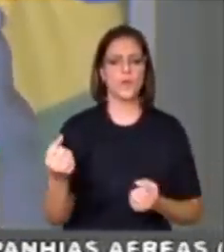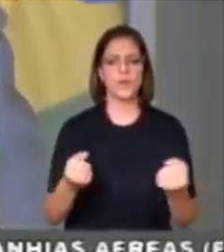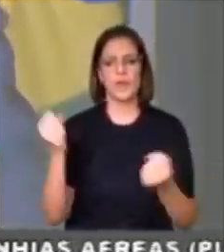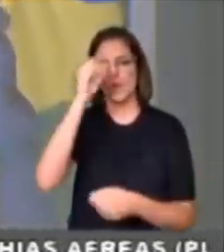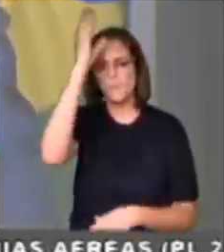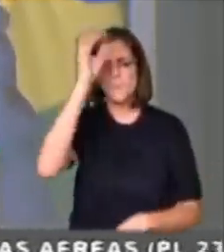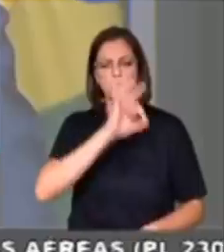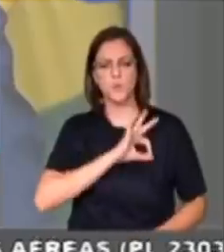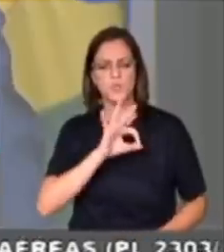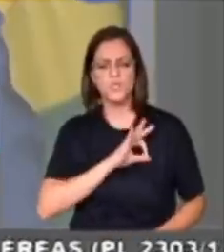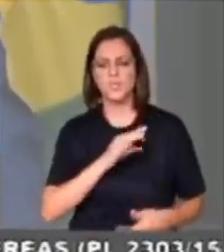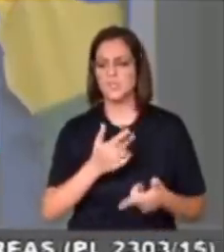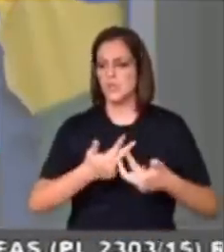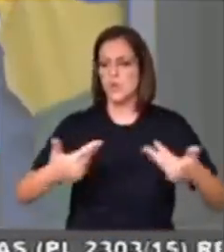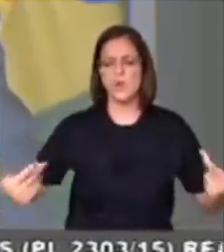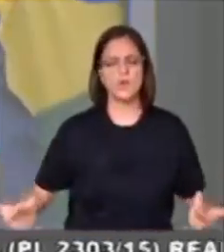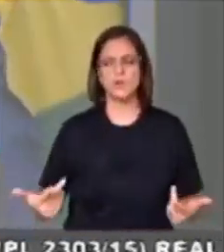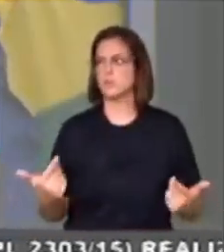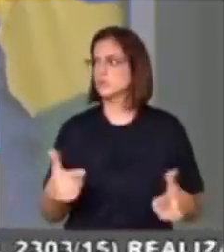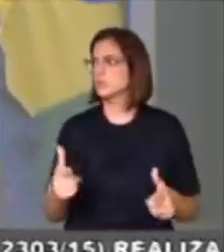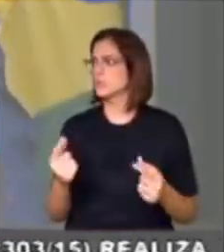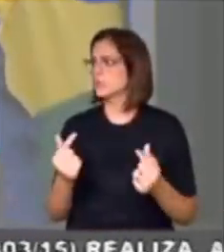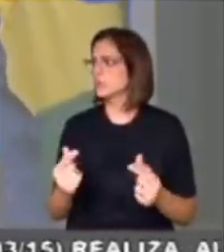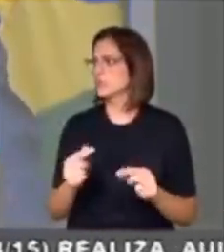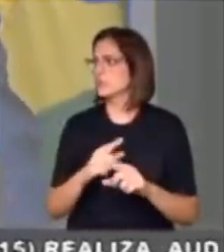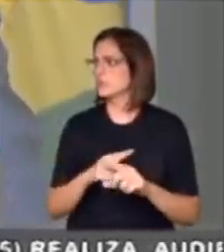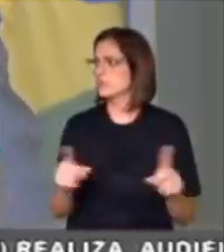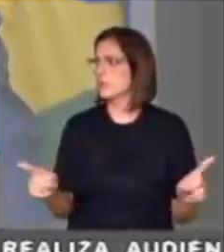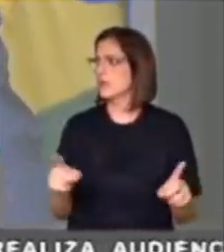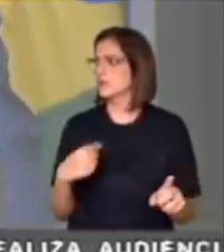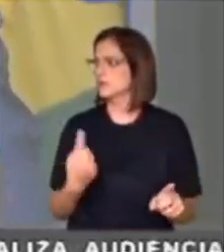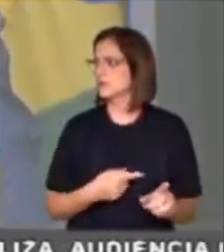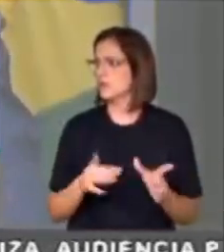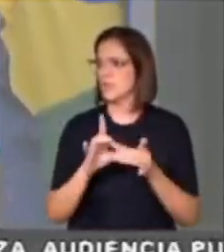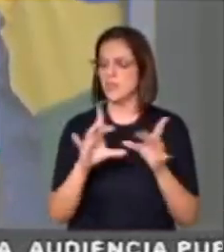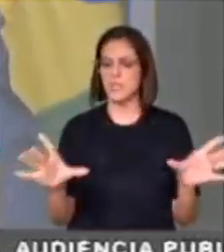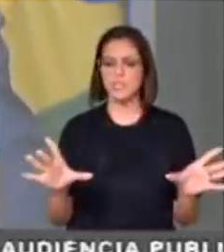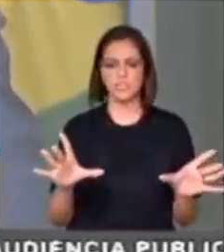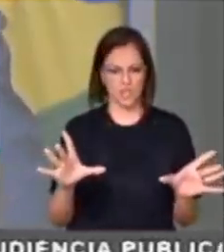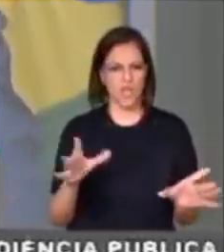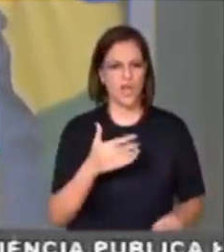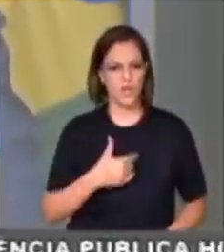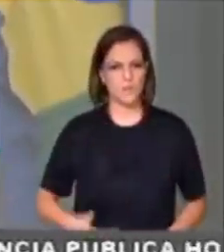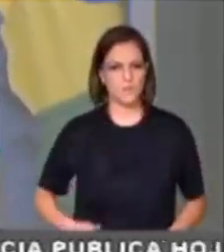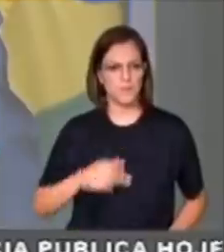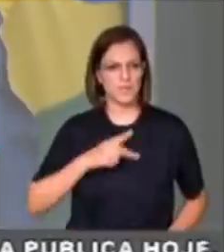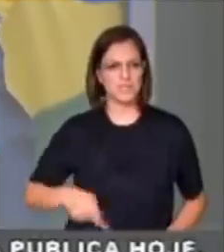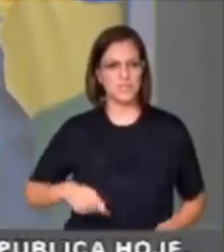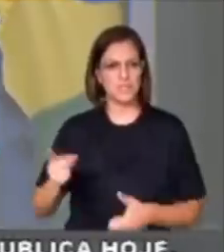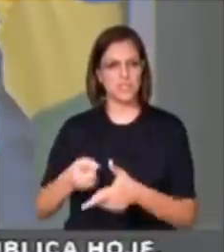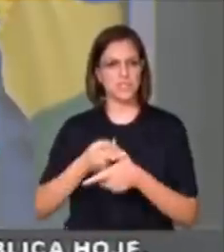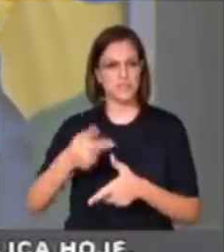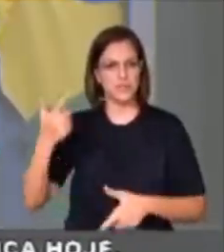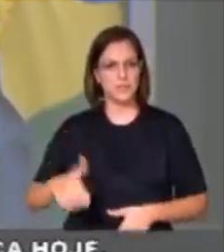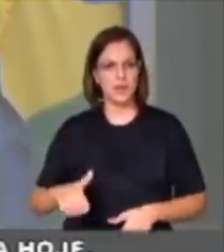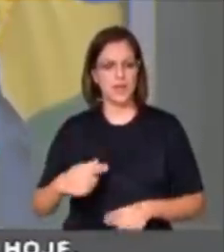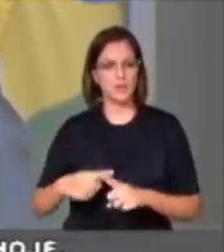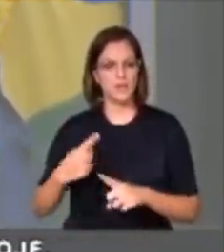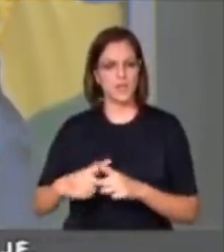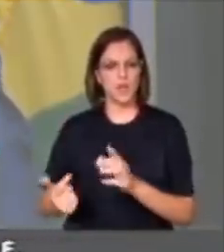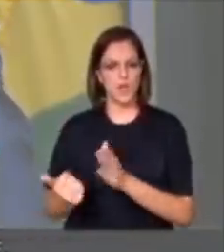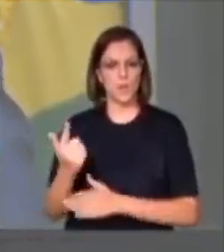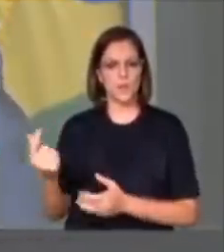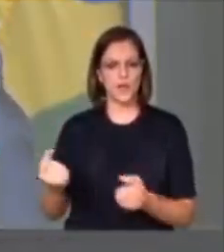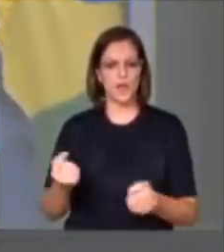para as polícias, mas nós vamos permitir que o presidente da República se endivide ainda mais para comprar carros e